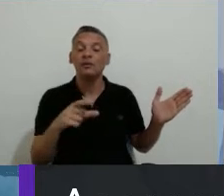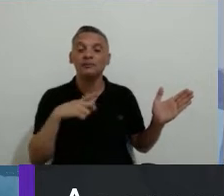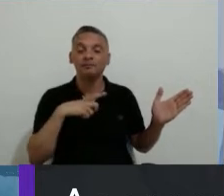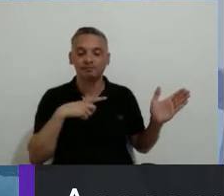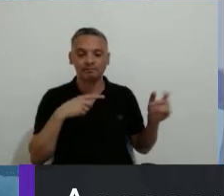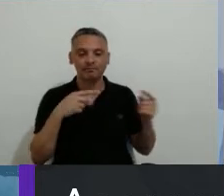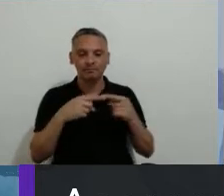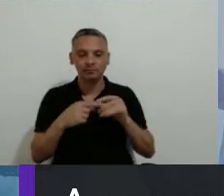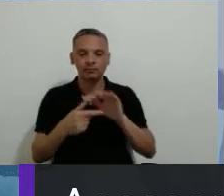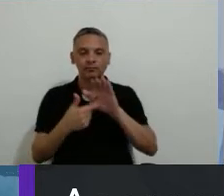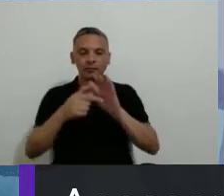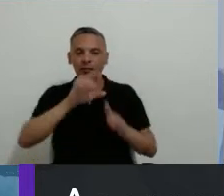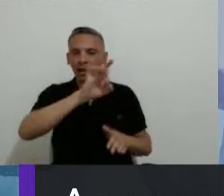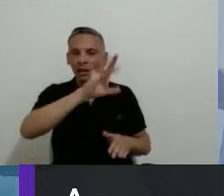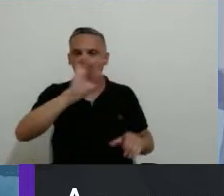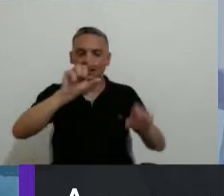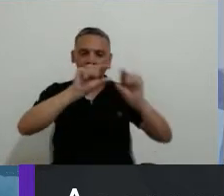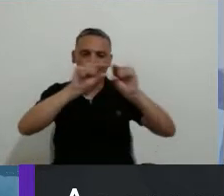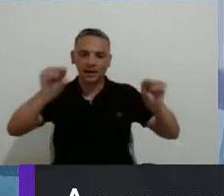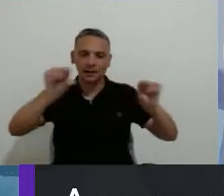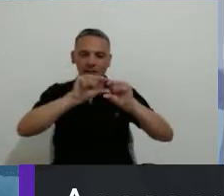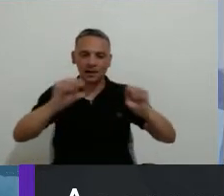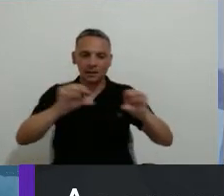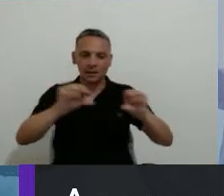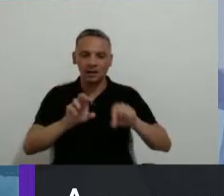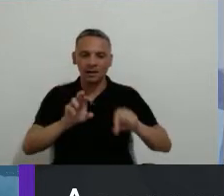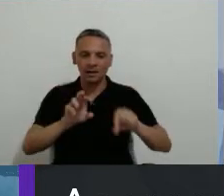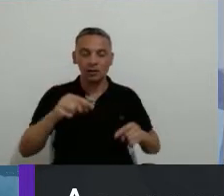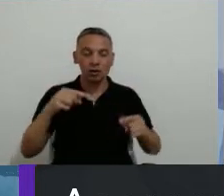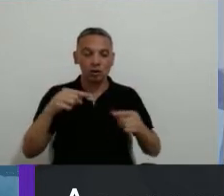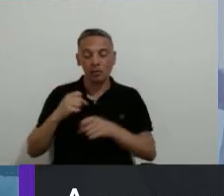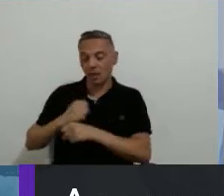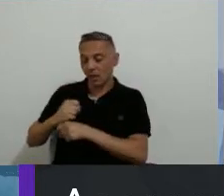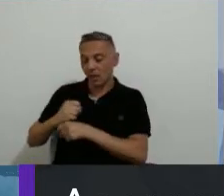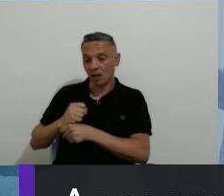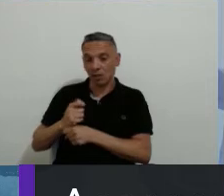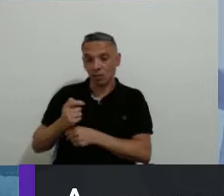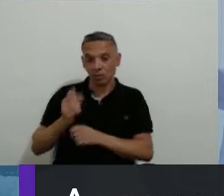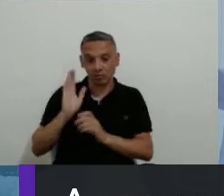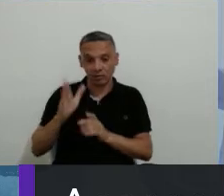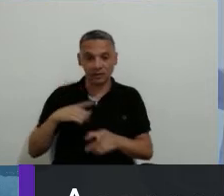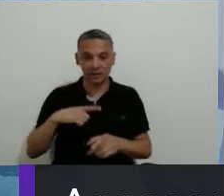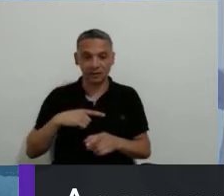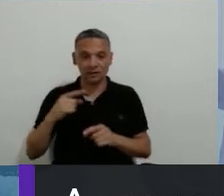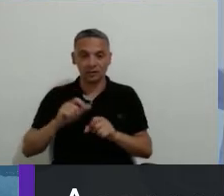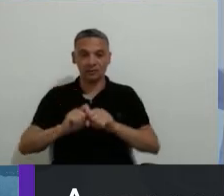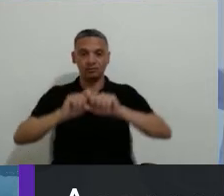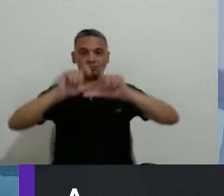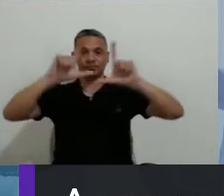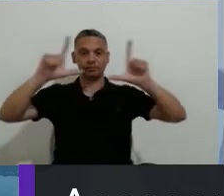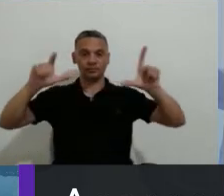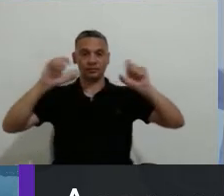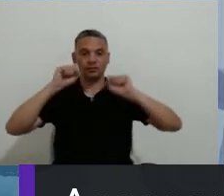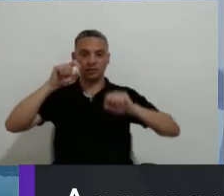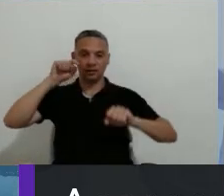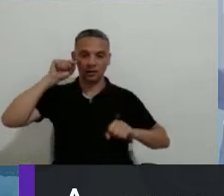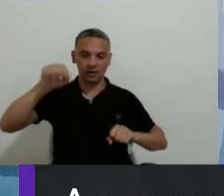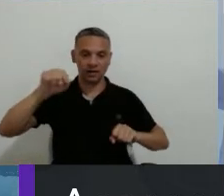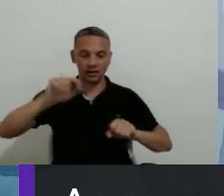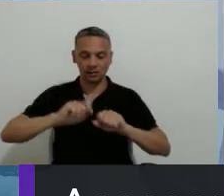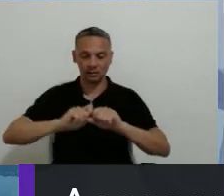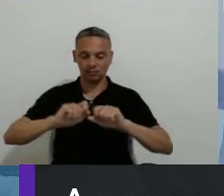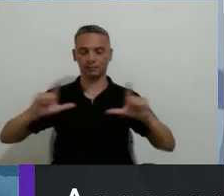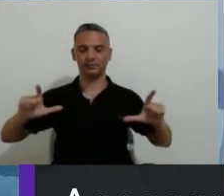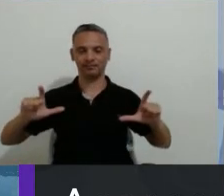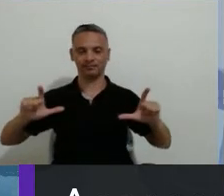cada indicador é relativo ao ano mais recente. A gente pode abrir esses indicadores clicando no nome ou nessa